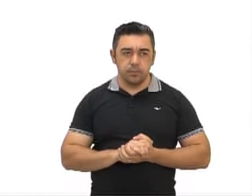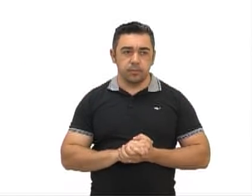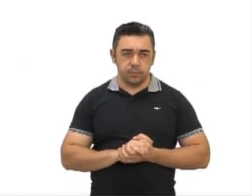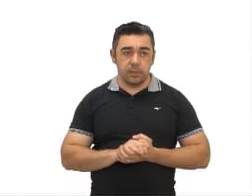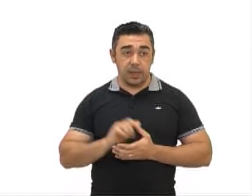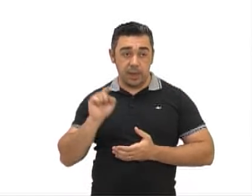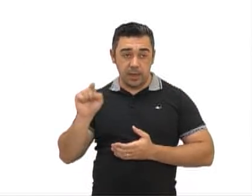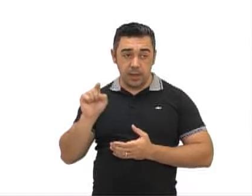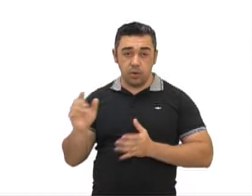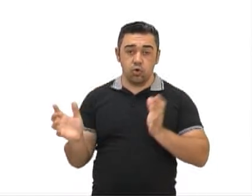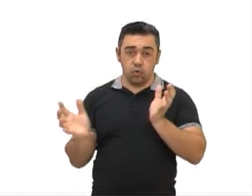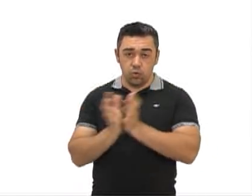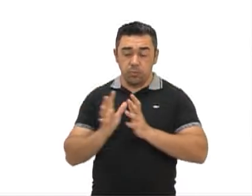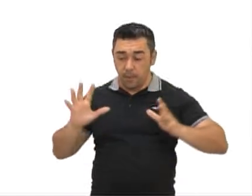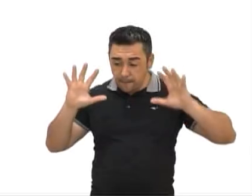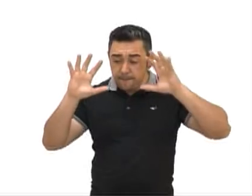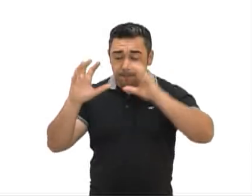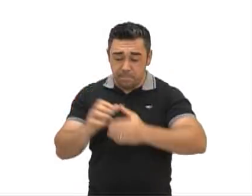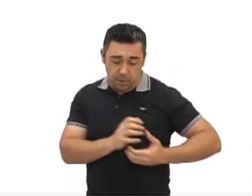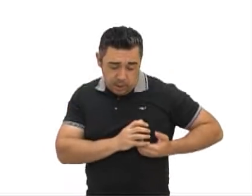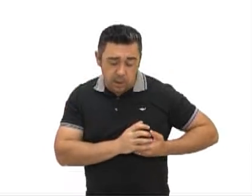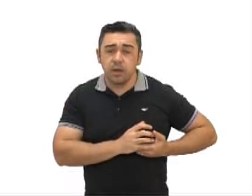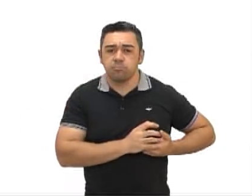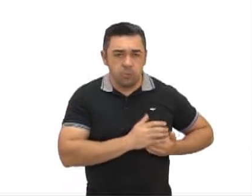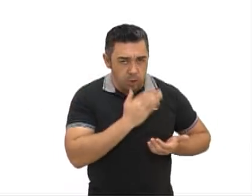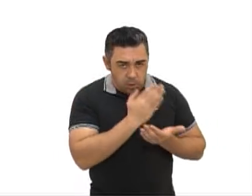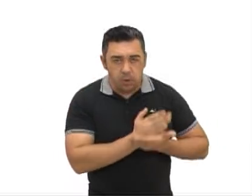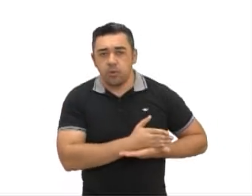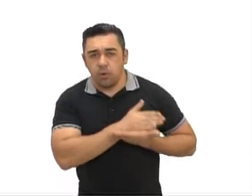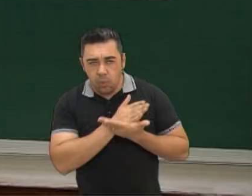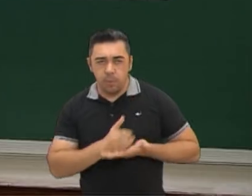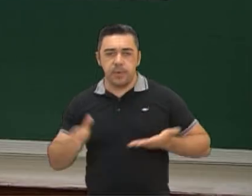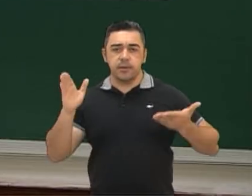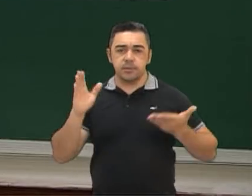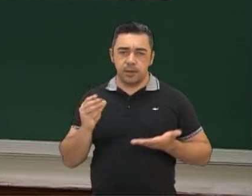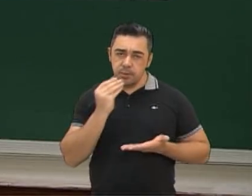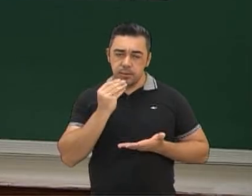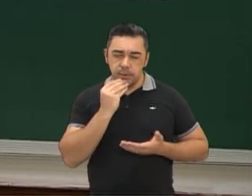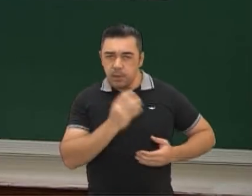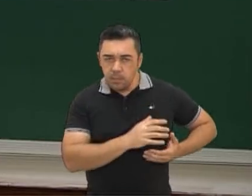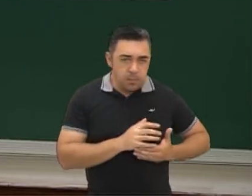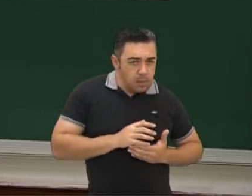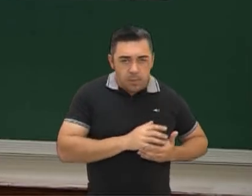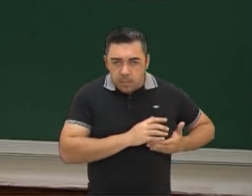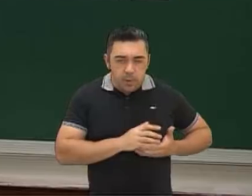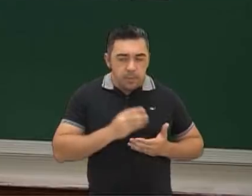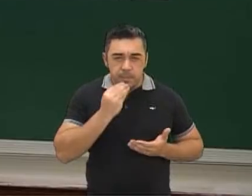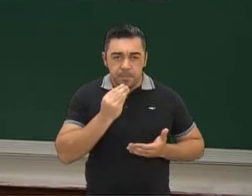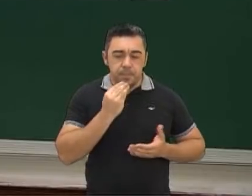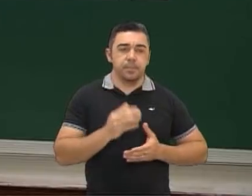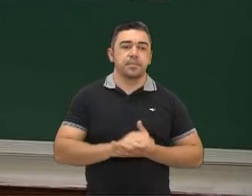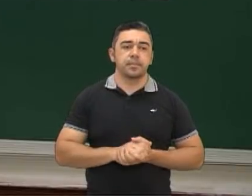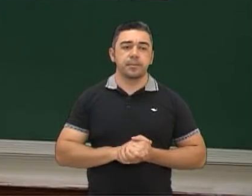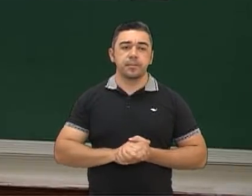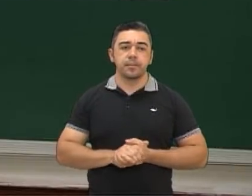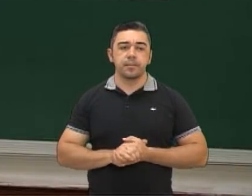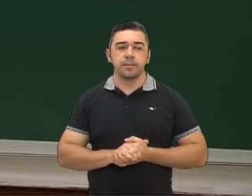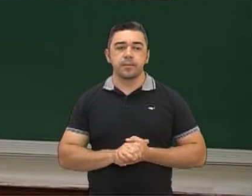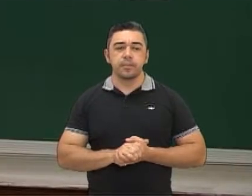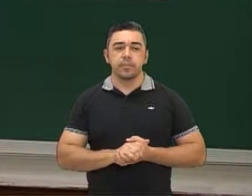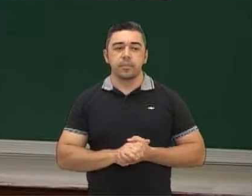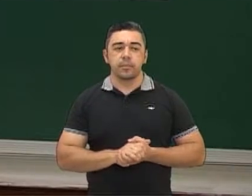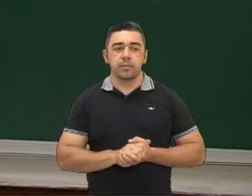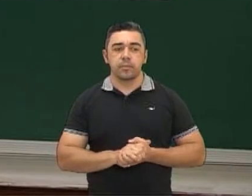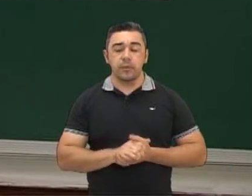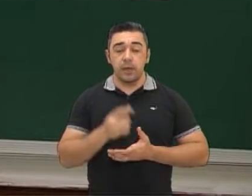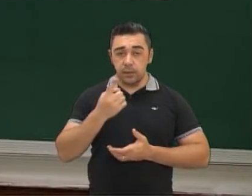Daí essa equipe vai pegar a bola e começar a tentar chegar com ela na outra linha. Na